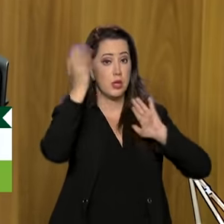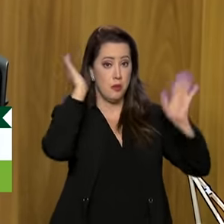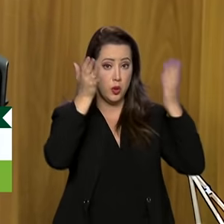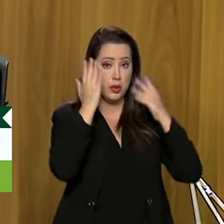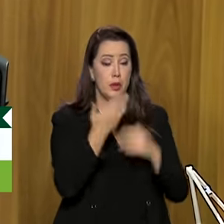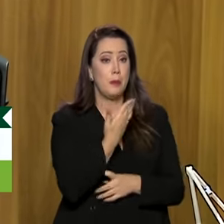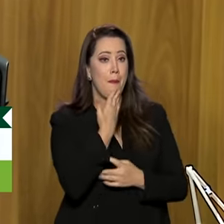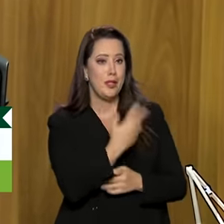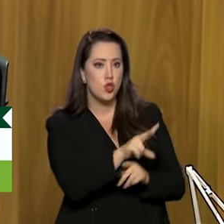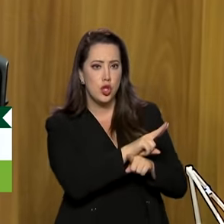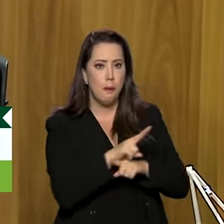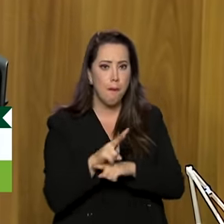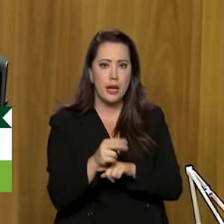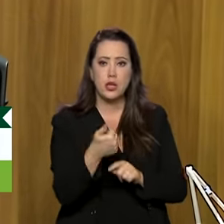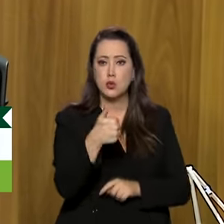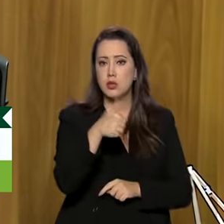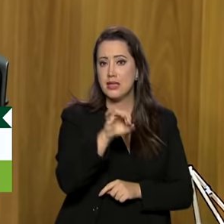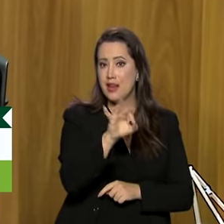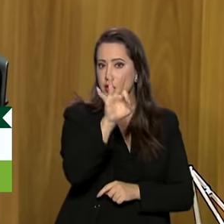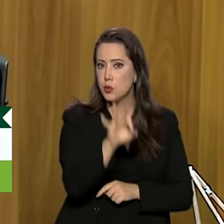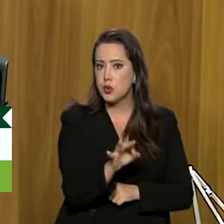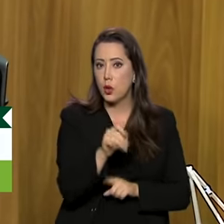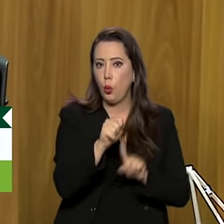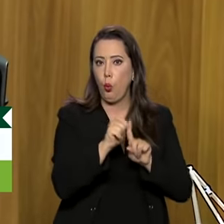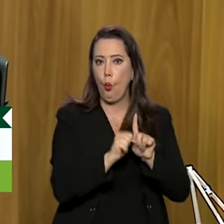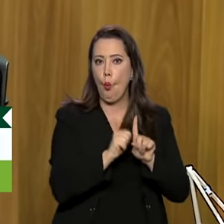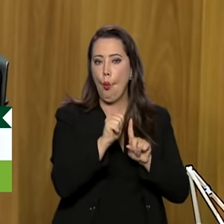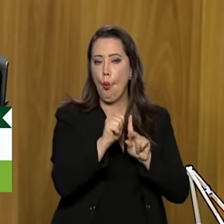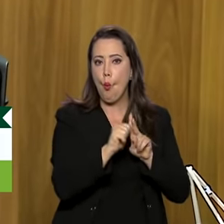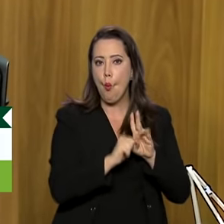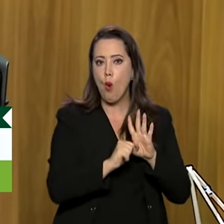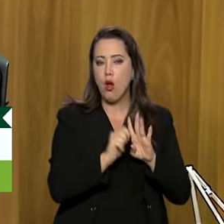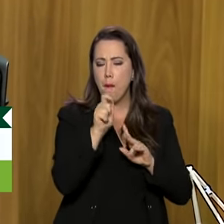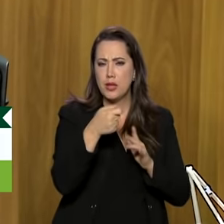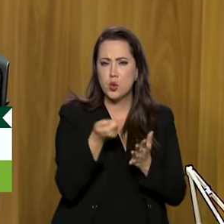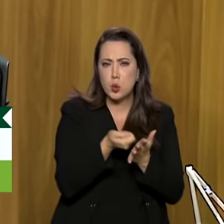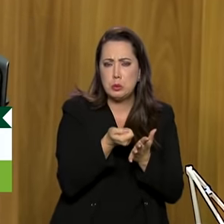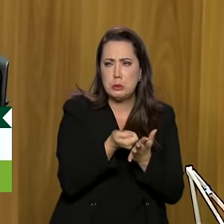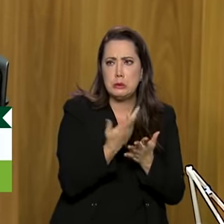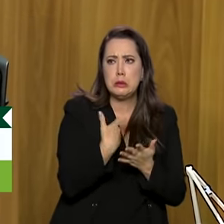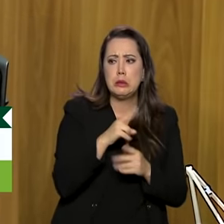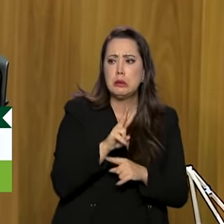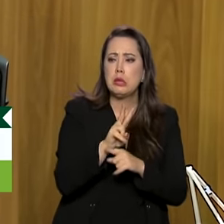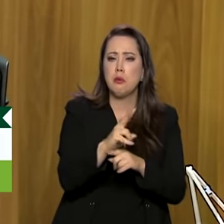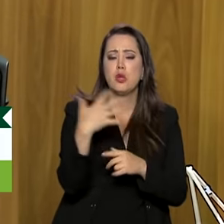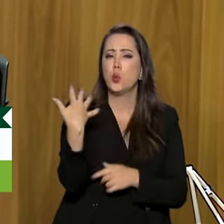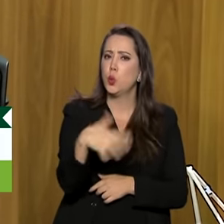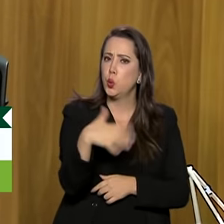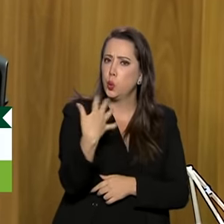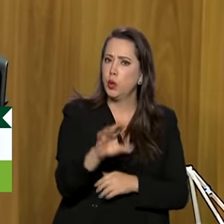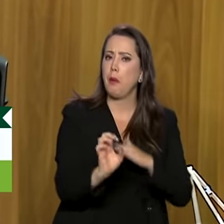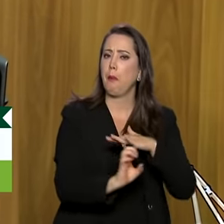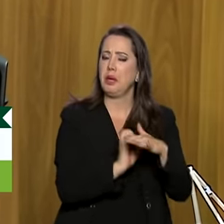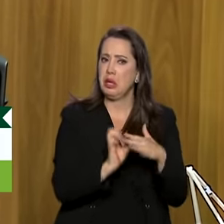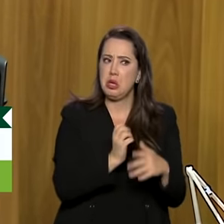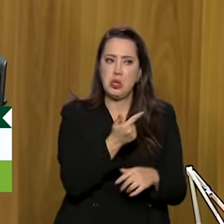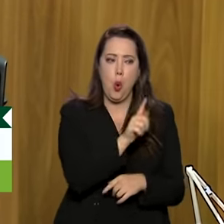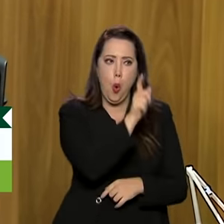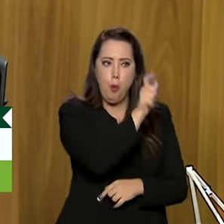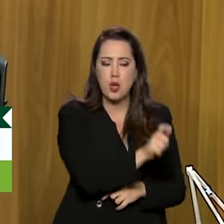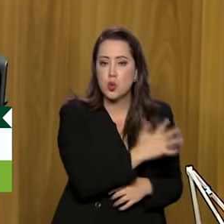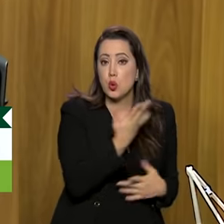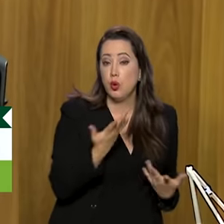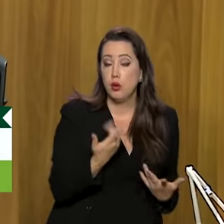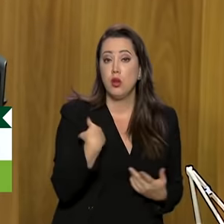dez a quinze por cento ao mês de agiota a não ser quando nós fizemos esta